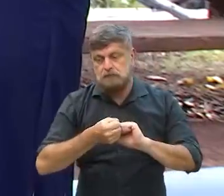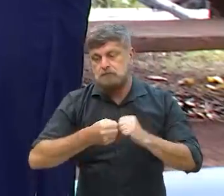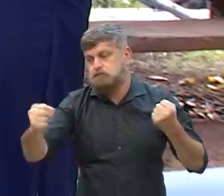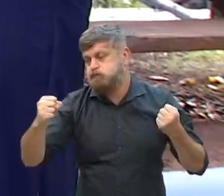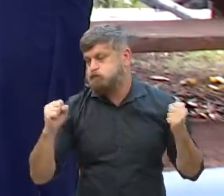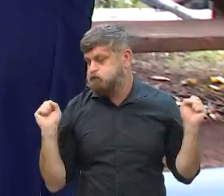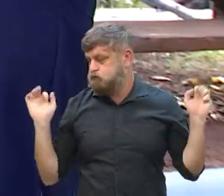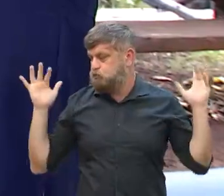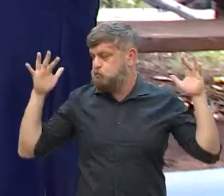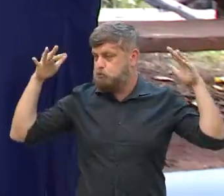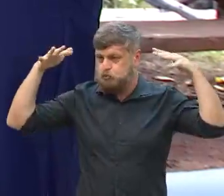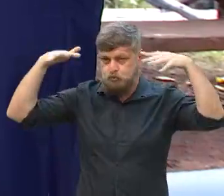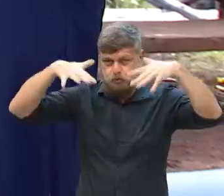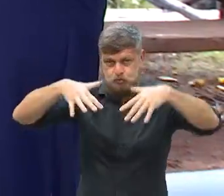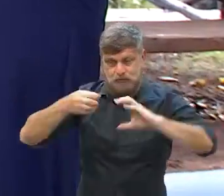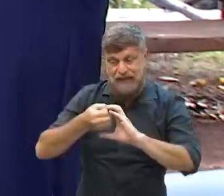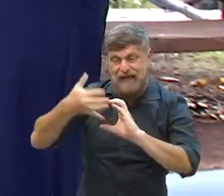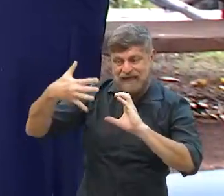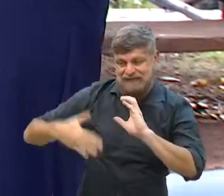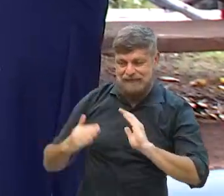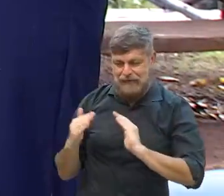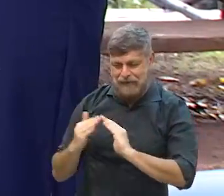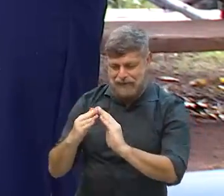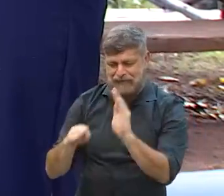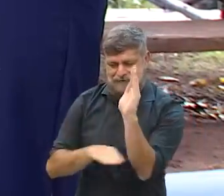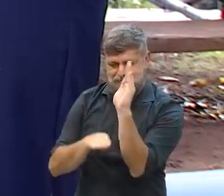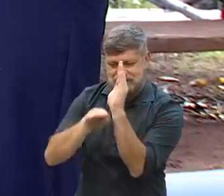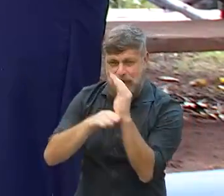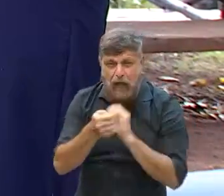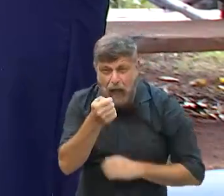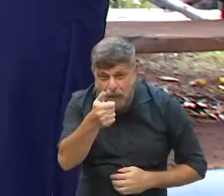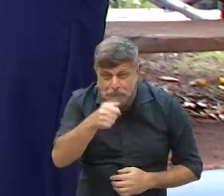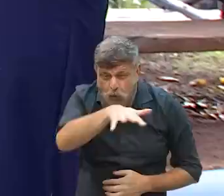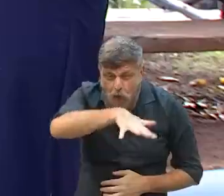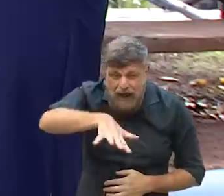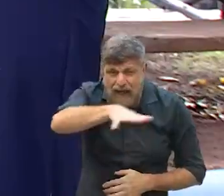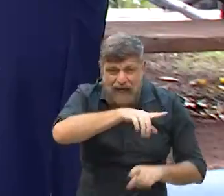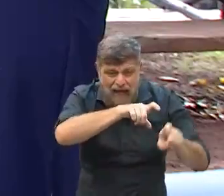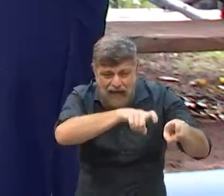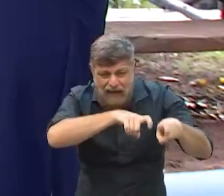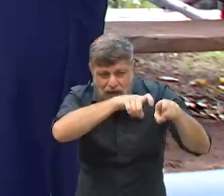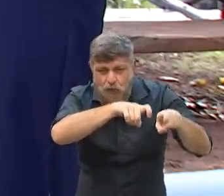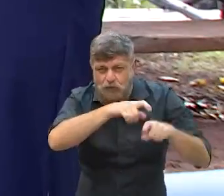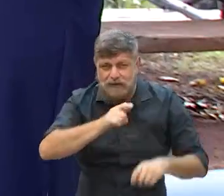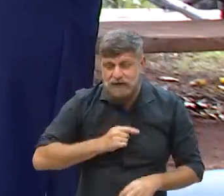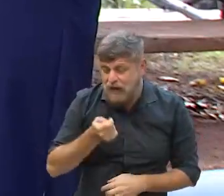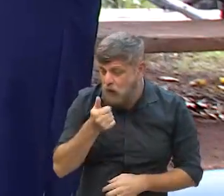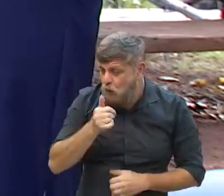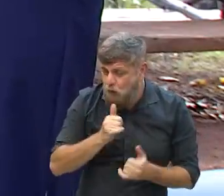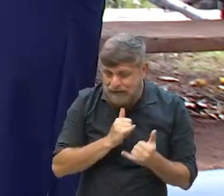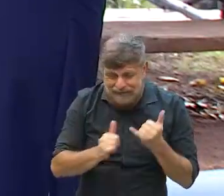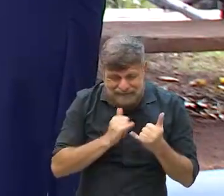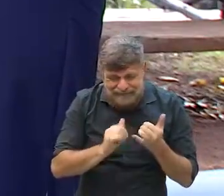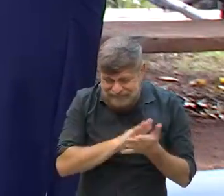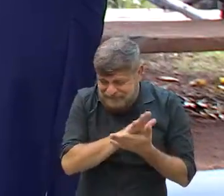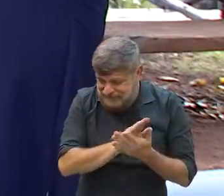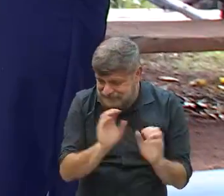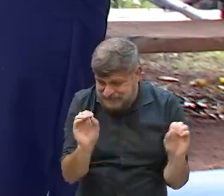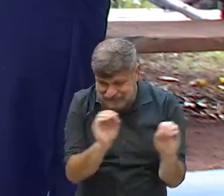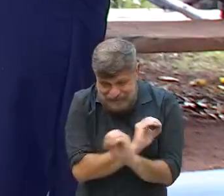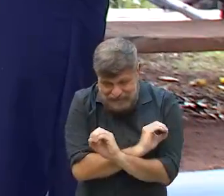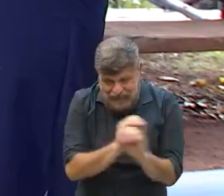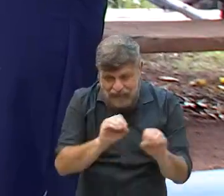da cidade, que ela tem uma outra característica, com poucas áreas rurais, ou na verdade quase nenhuma, né, como você